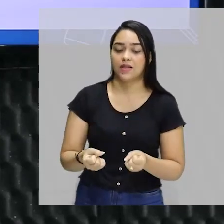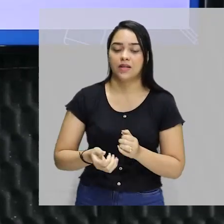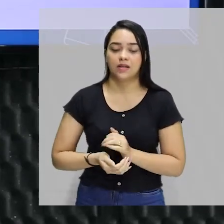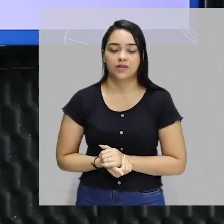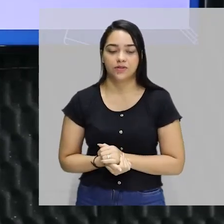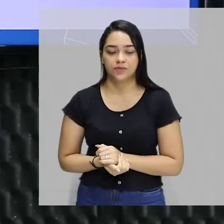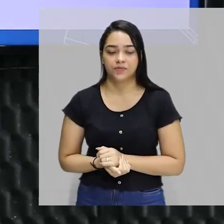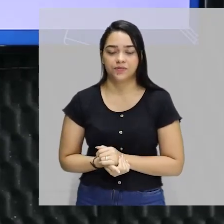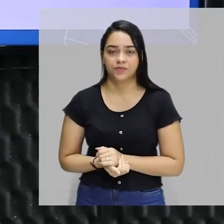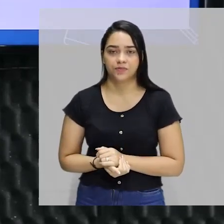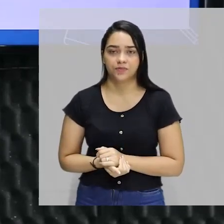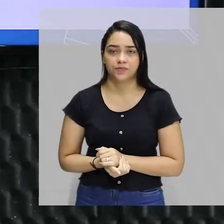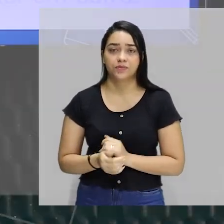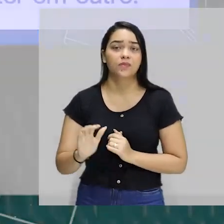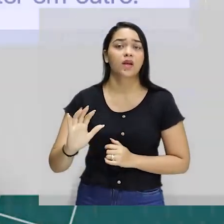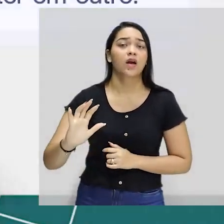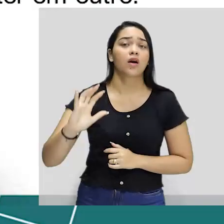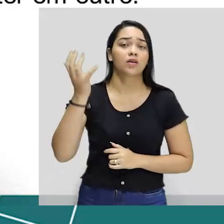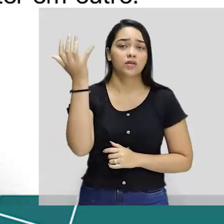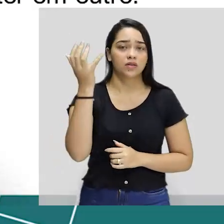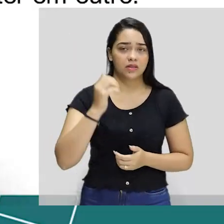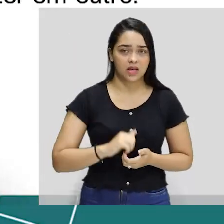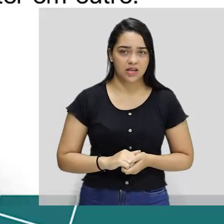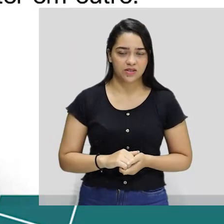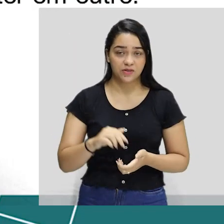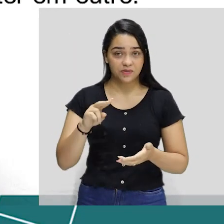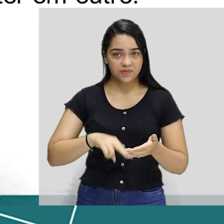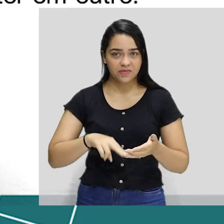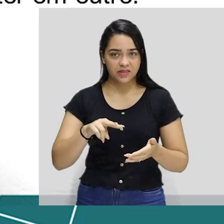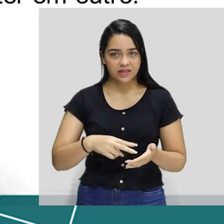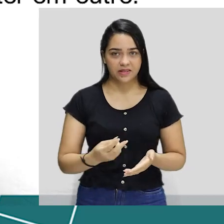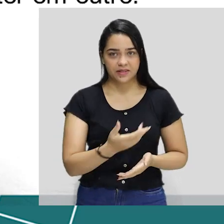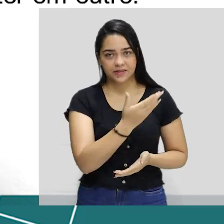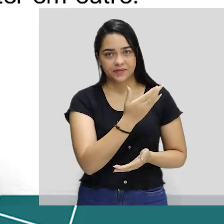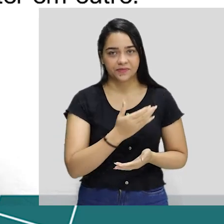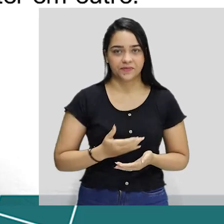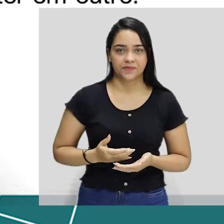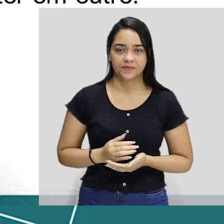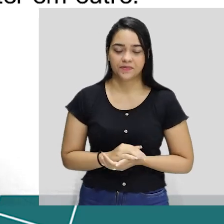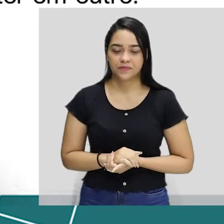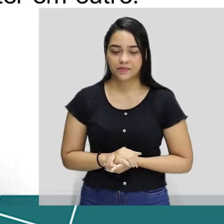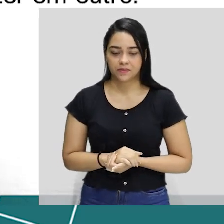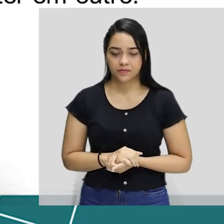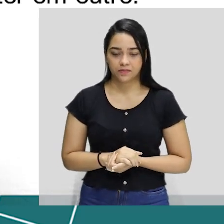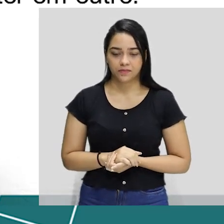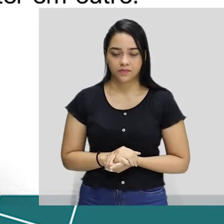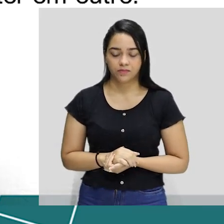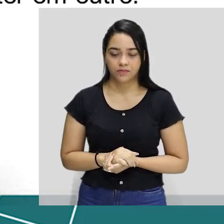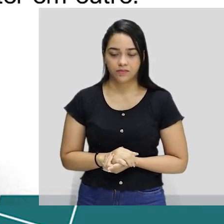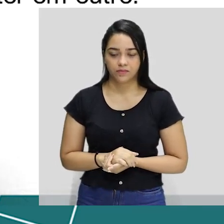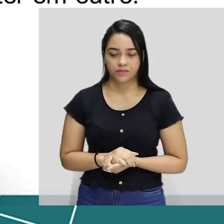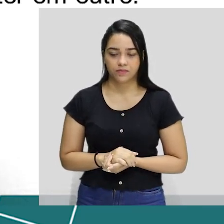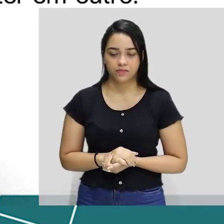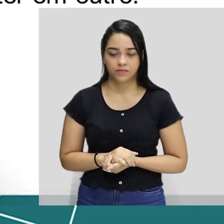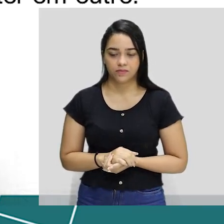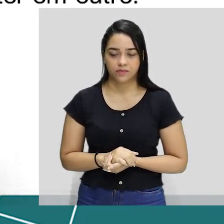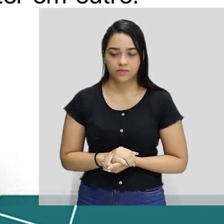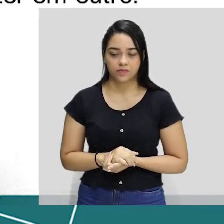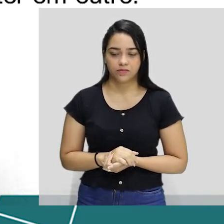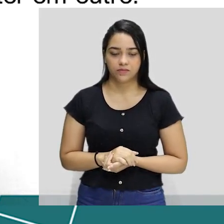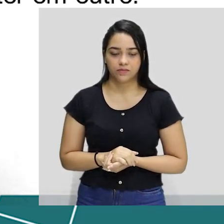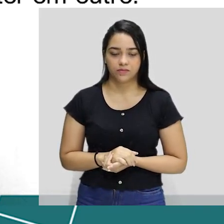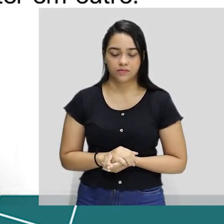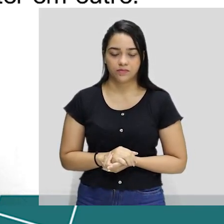aceitabilidade. A situacionalidade refere-se ao contexto no qual o texto está